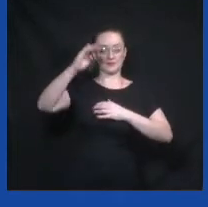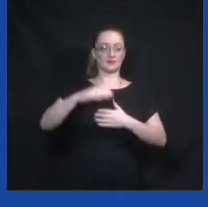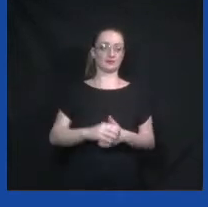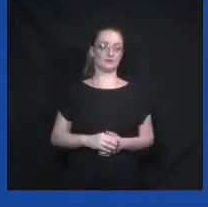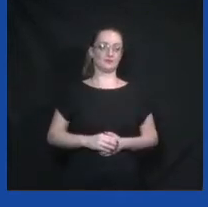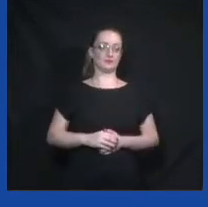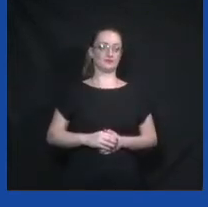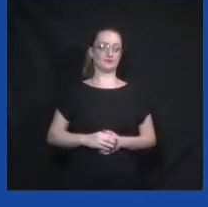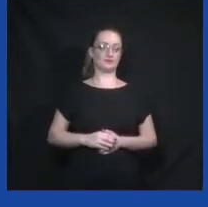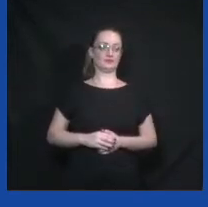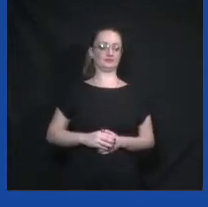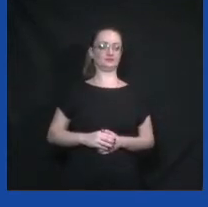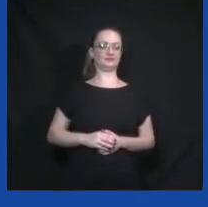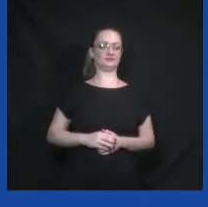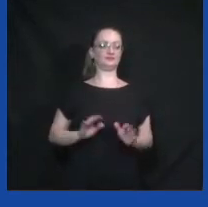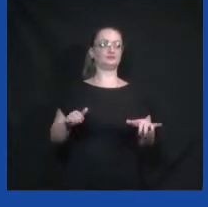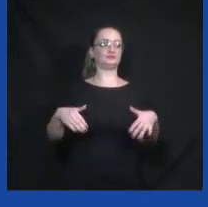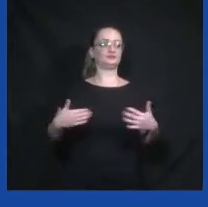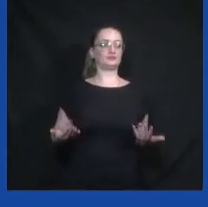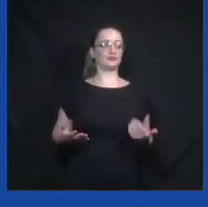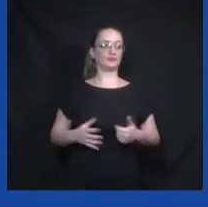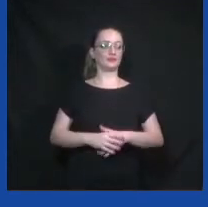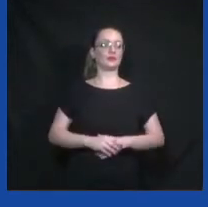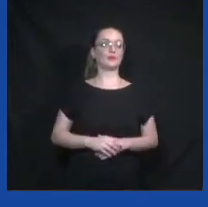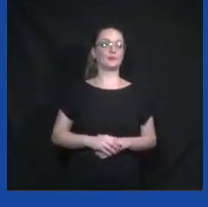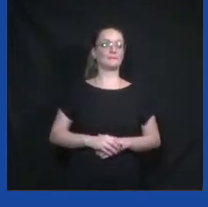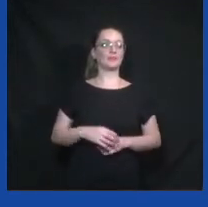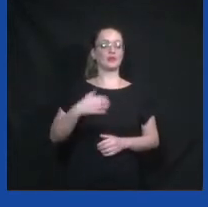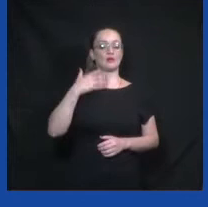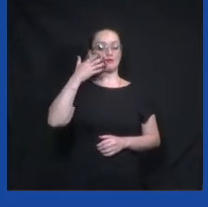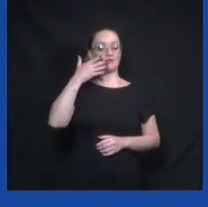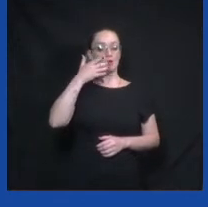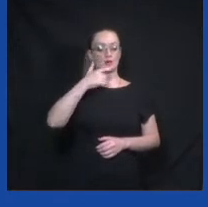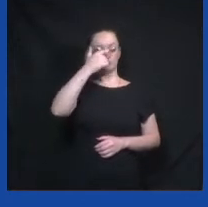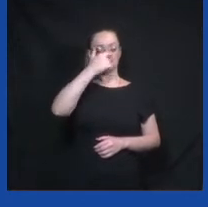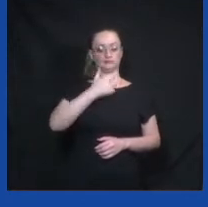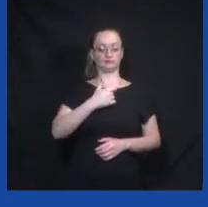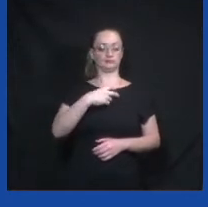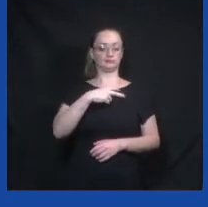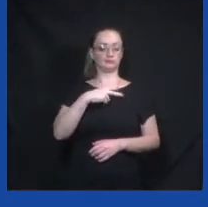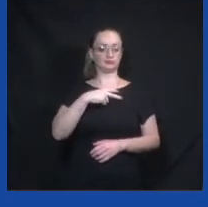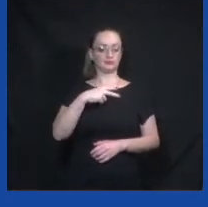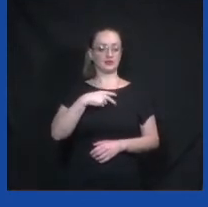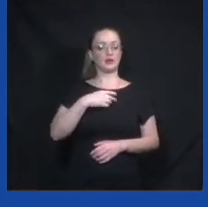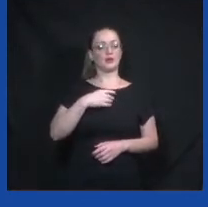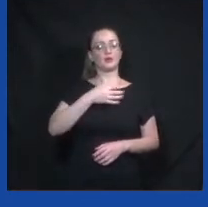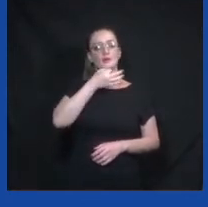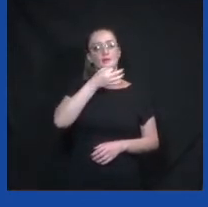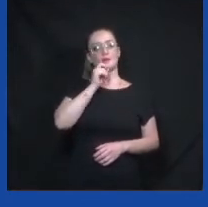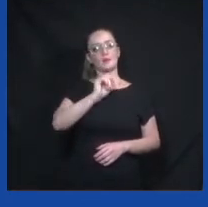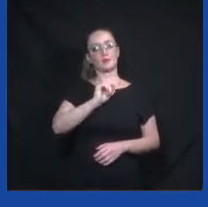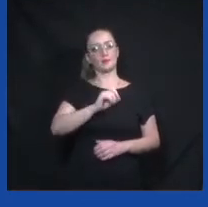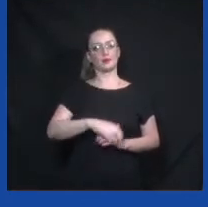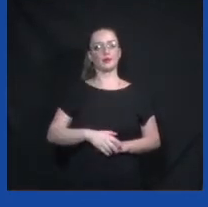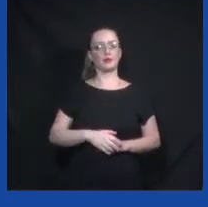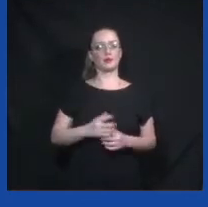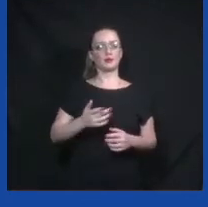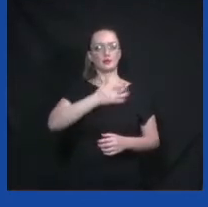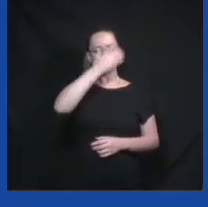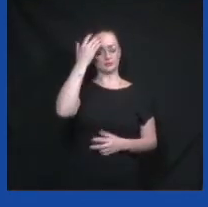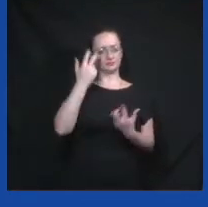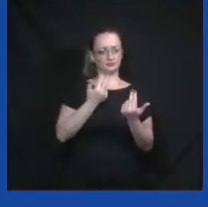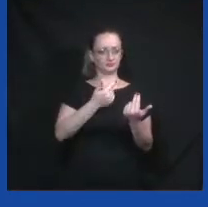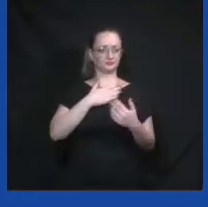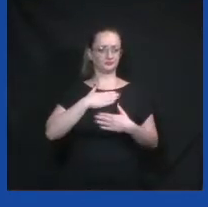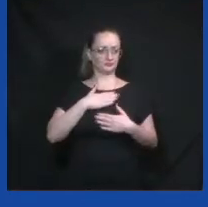que era importante. Então, eu falo isso porque de um lugar muito pessoal, mas que eu acho que o que eu quero dizer é isso, como que alguém como eu, que vem, né,